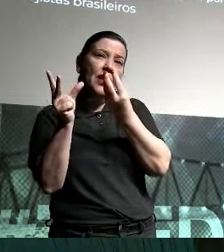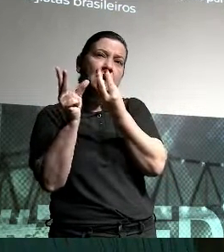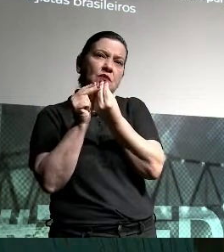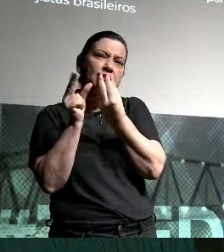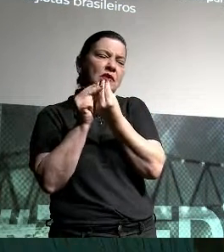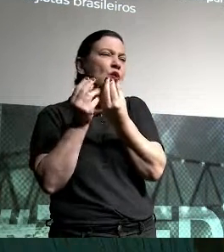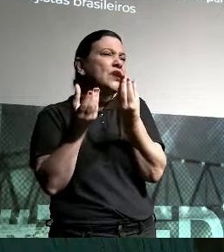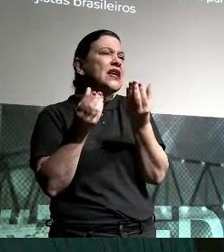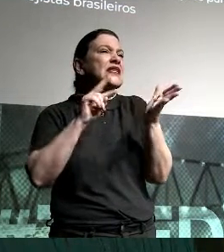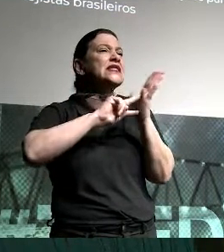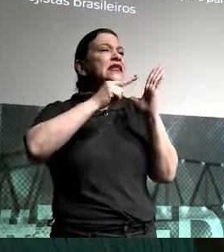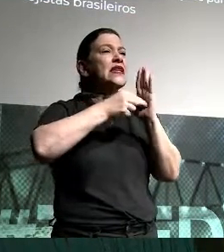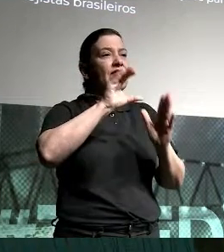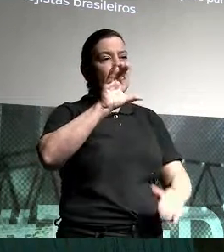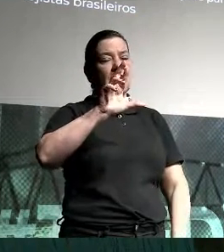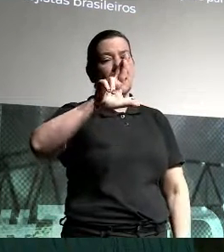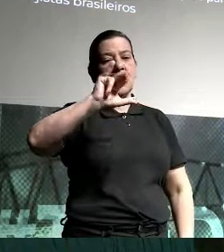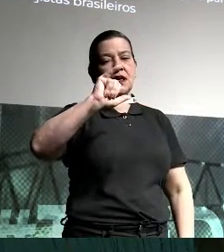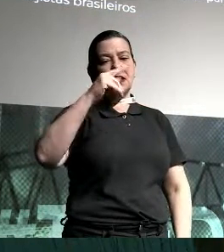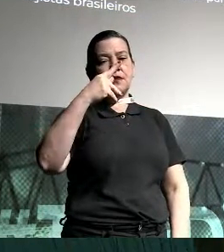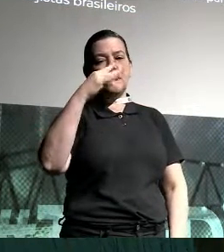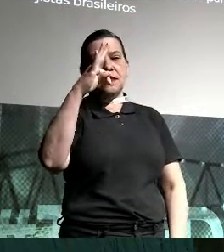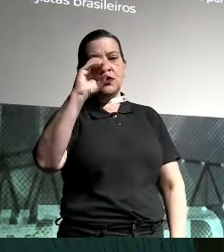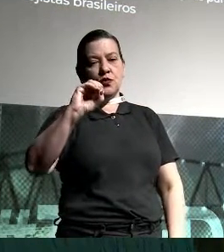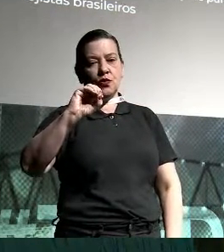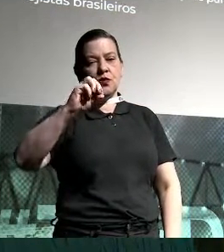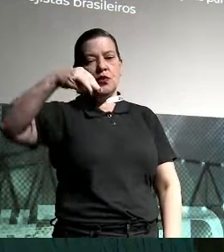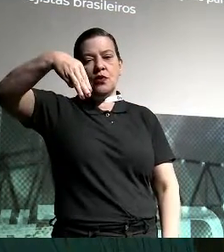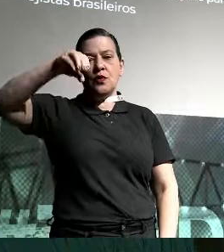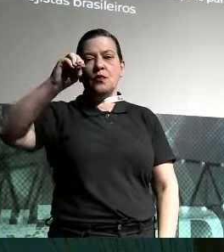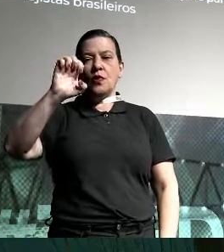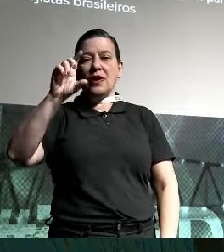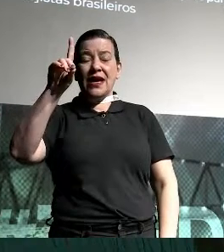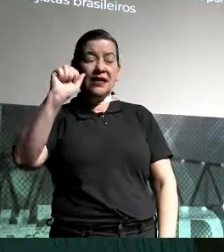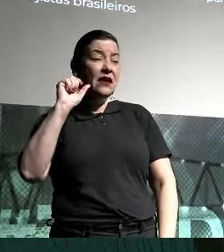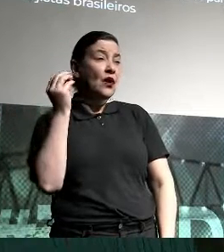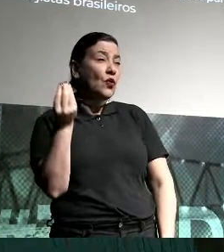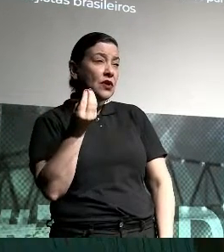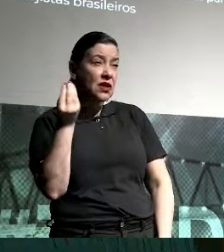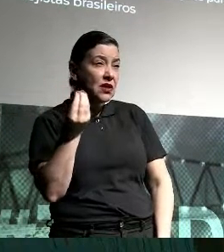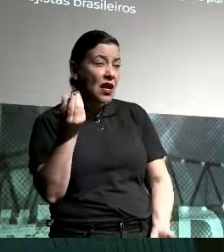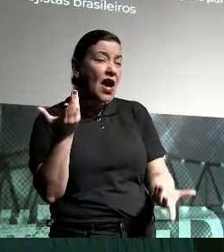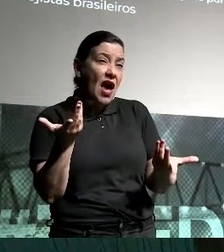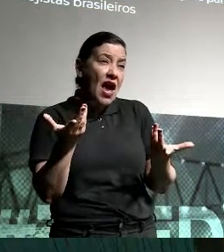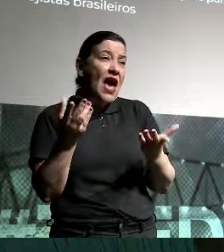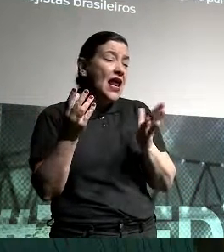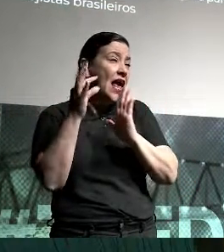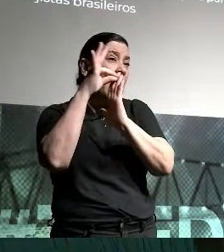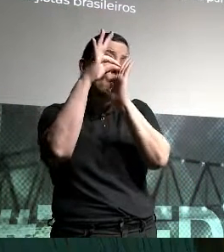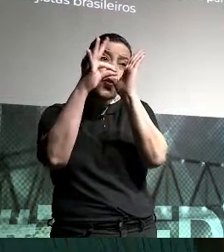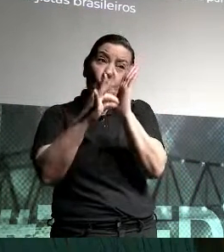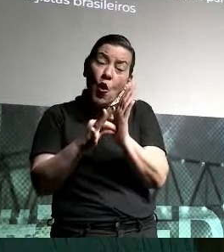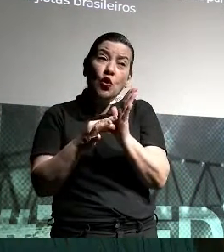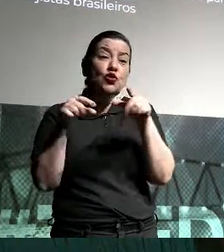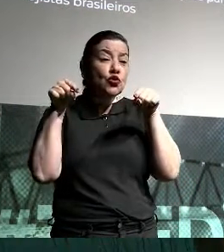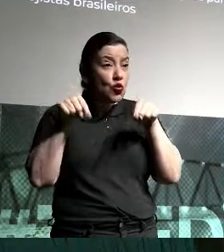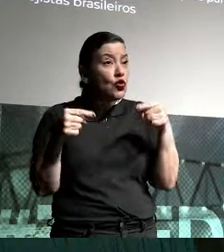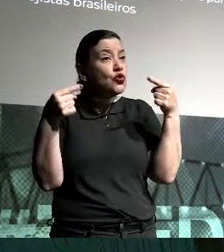é uma criptomoeda? É uma moeda digital, é um programa de computador, e ela basicamente é um código, né? Esse código